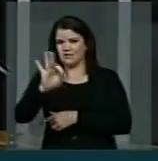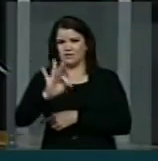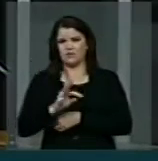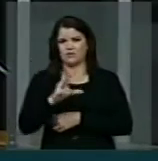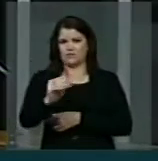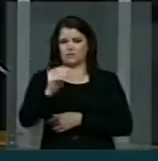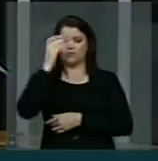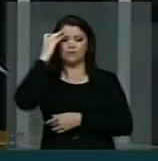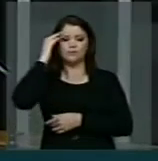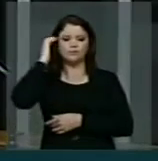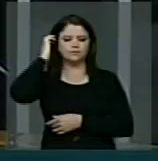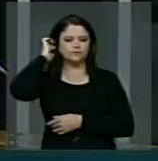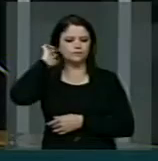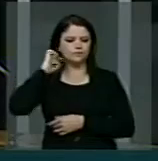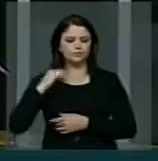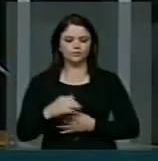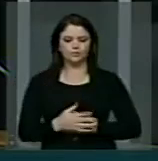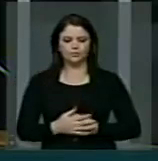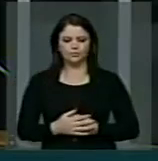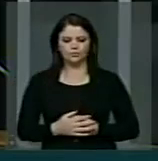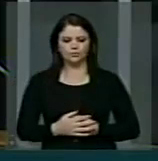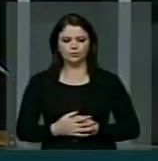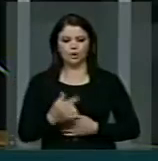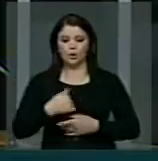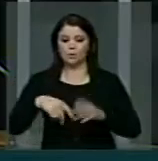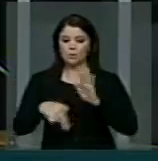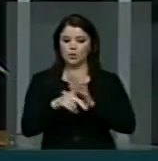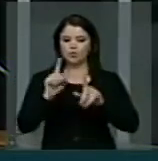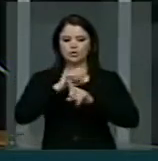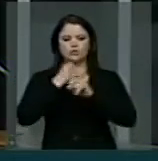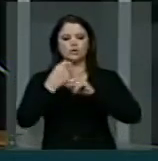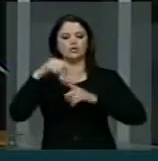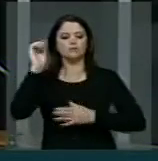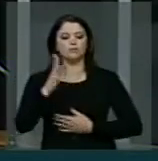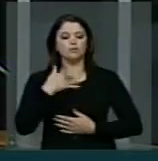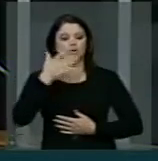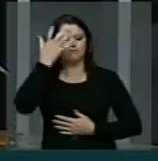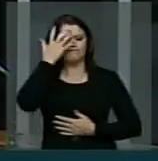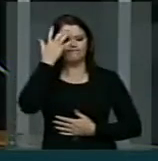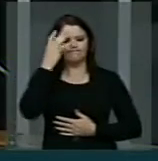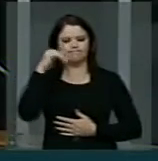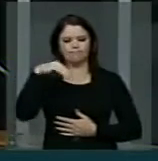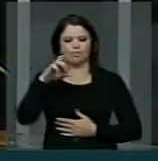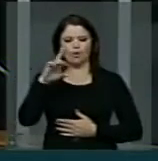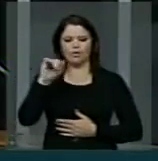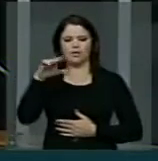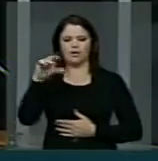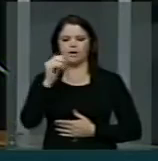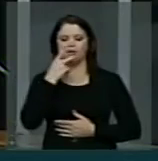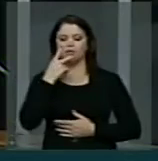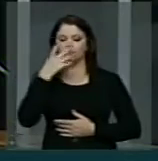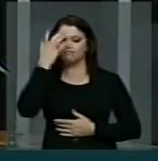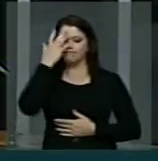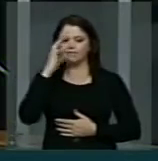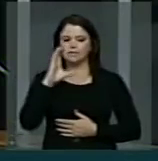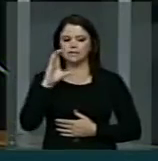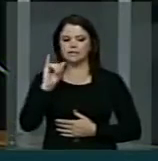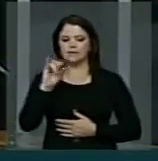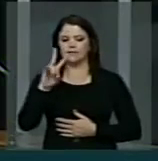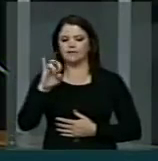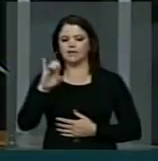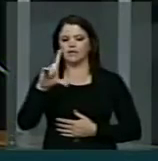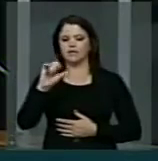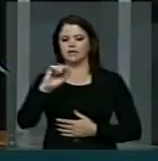0,5%, deputado Luiz Couto, para que a sociedade brasileira moderna, desenvolvida, civilizada,